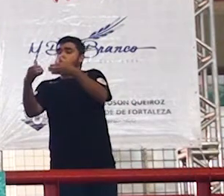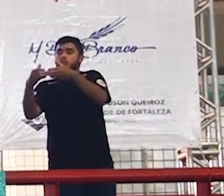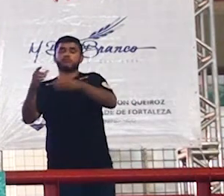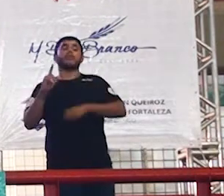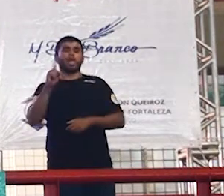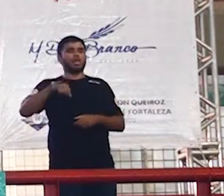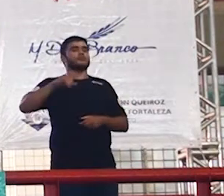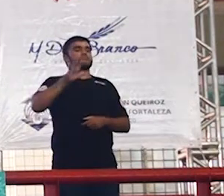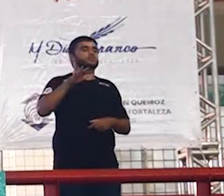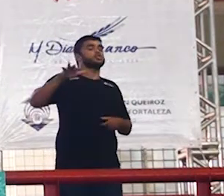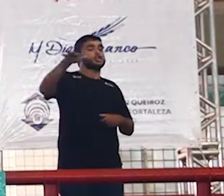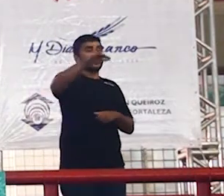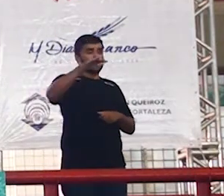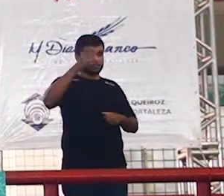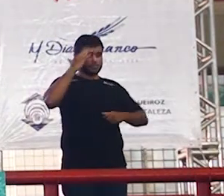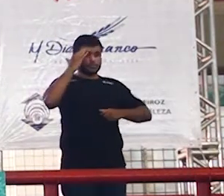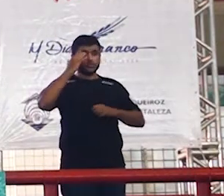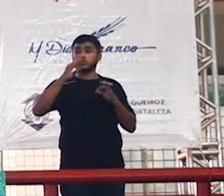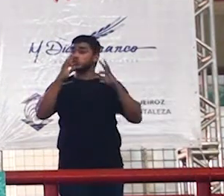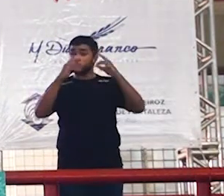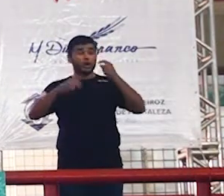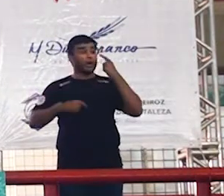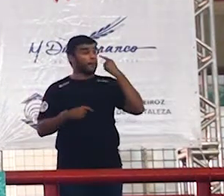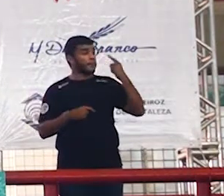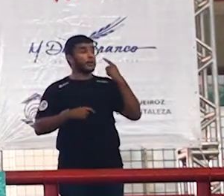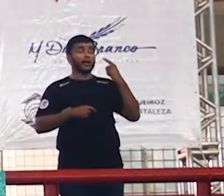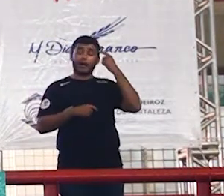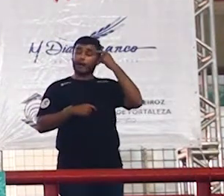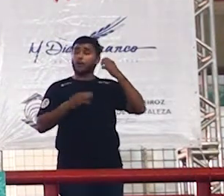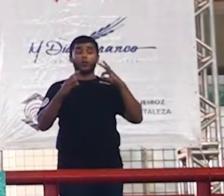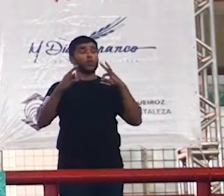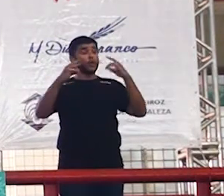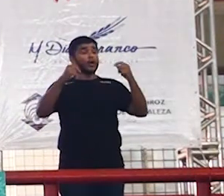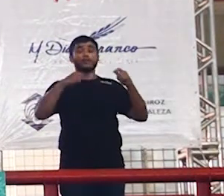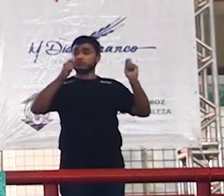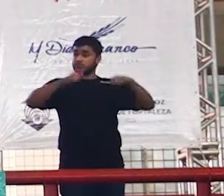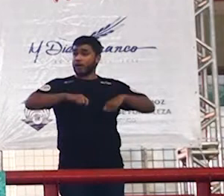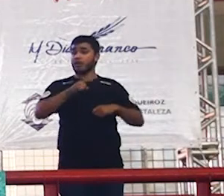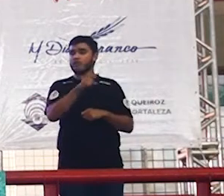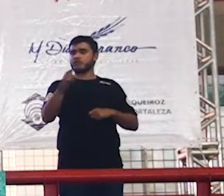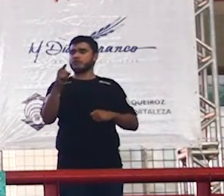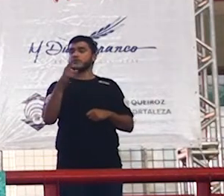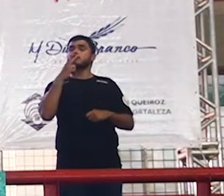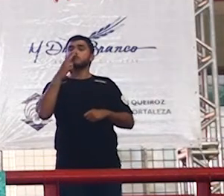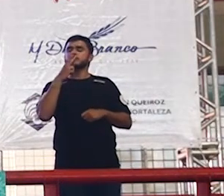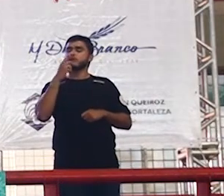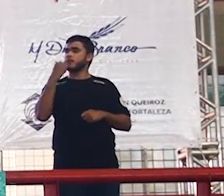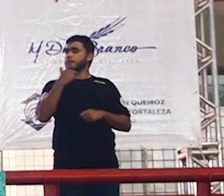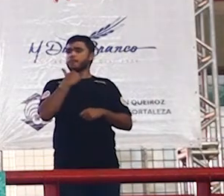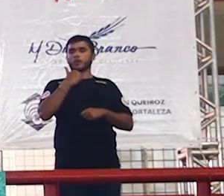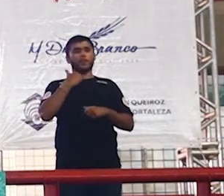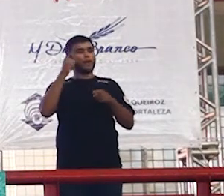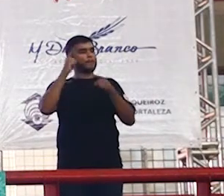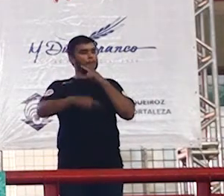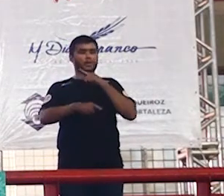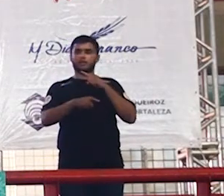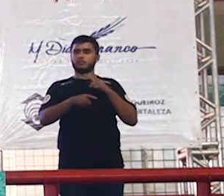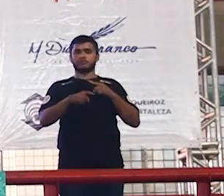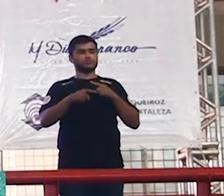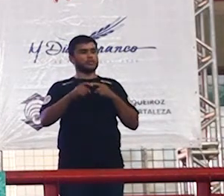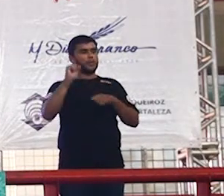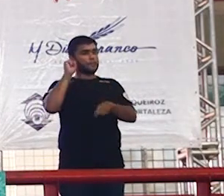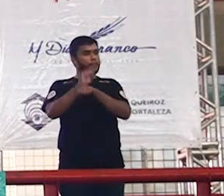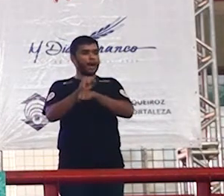Geral. E para alcançar o objetivo de me convencer a não fumar, porque o texto diz, o